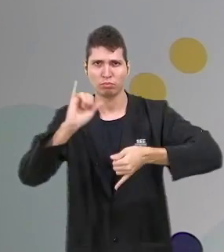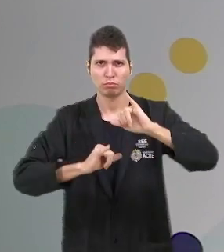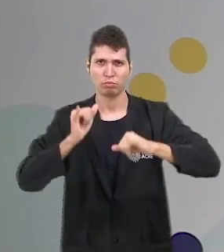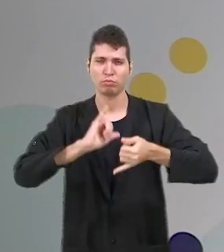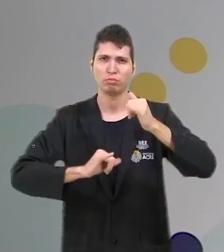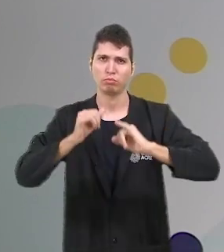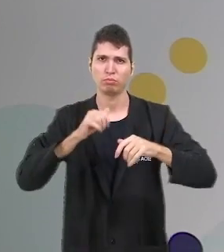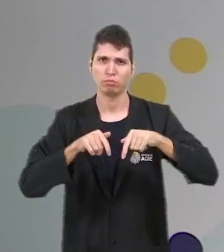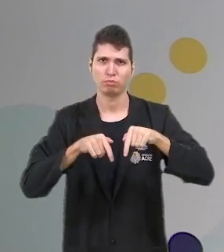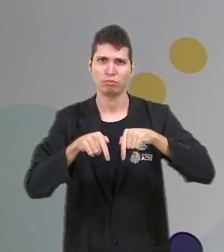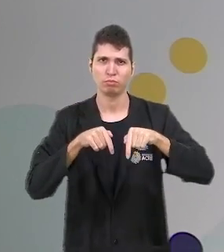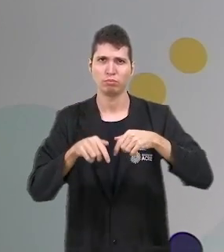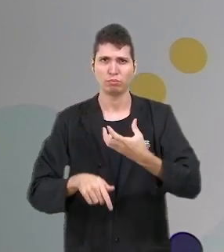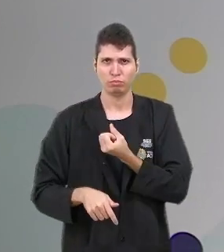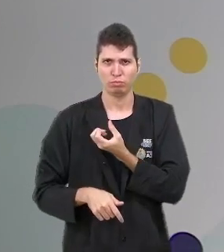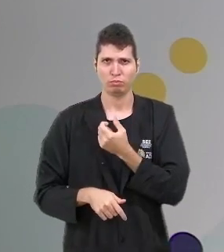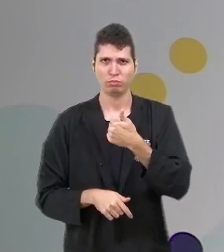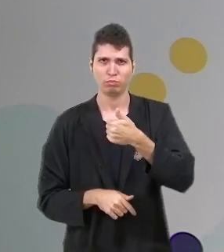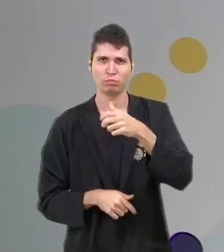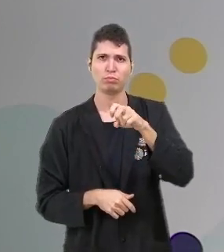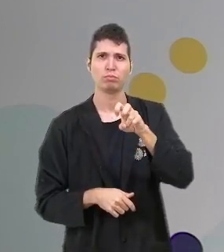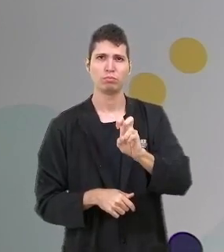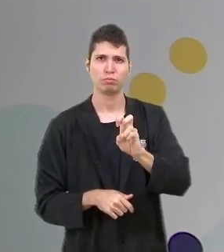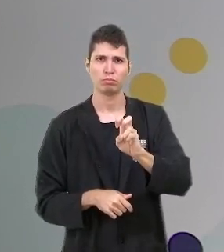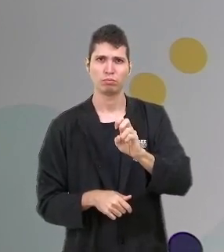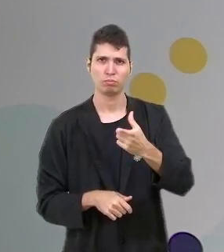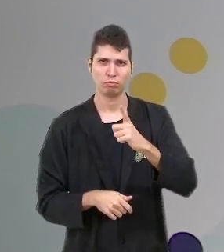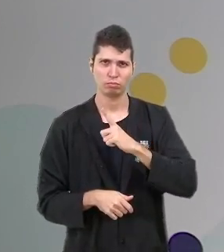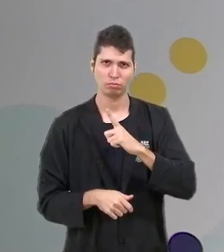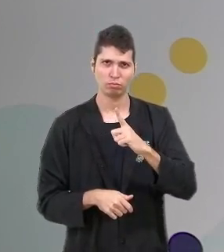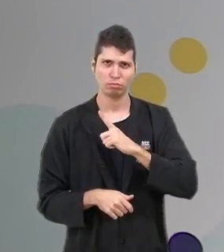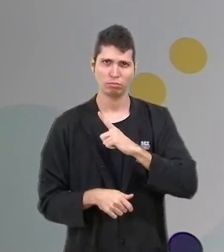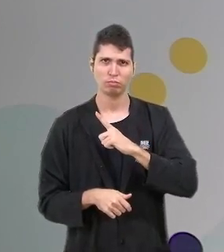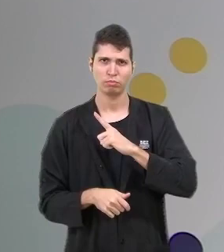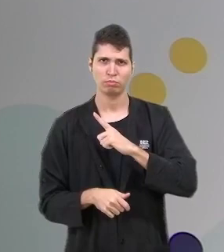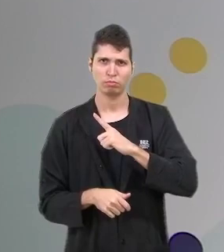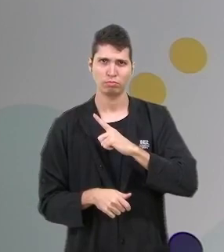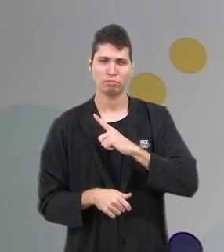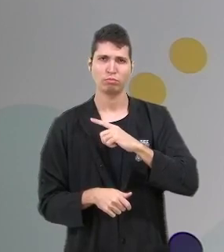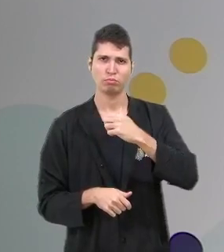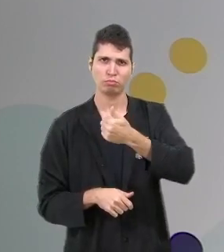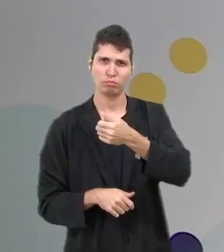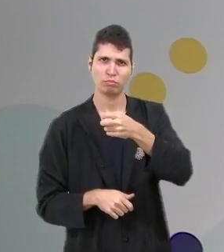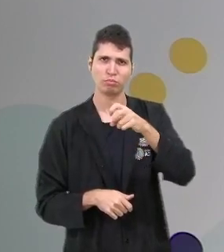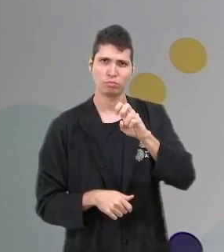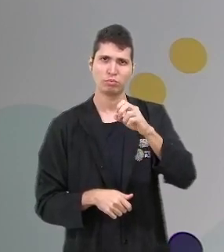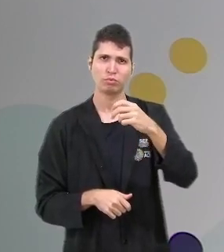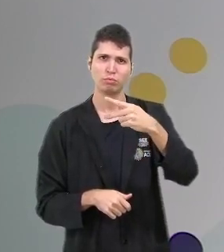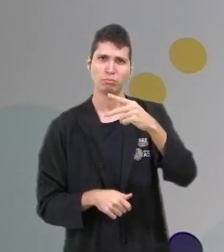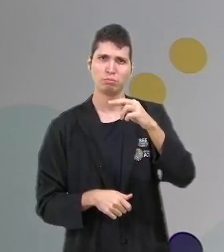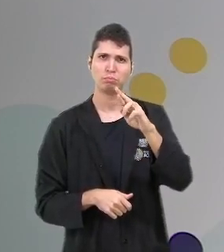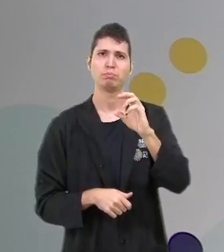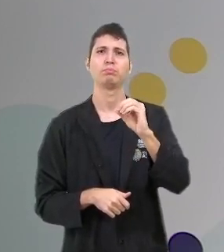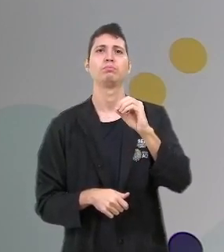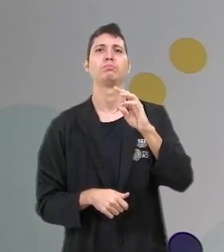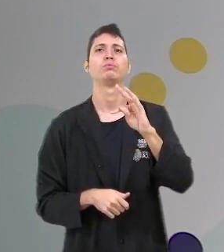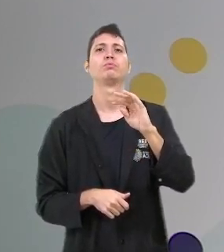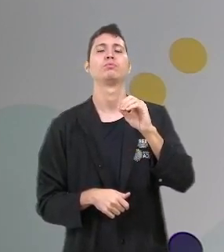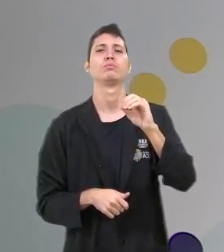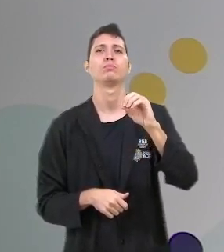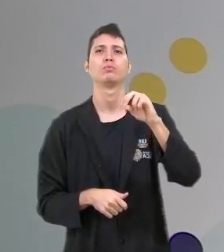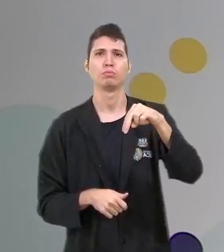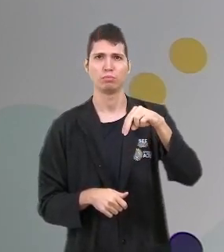atômico 15, isso quer dizer que ele vai possuir 15 prótons no seu núcleo atômico.